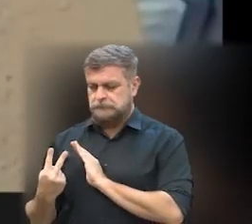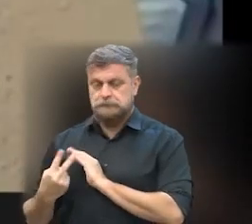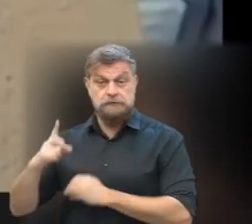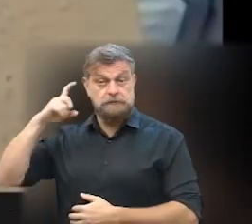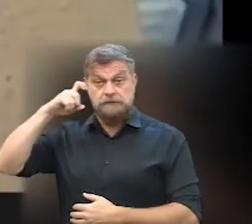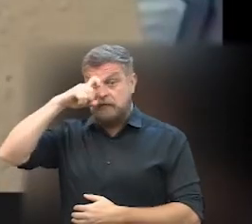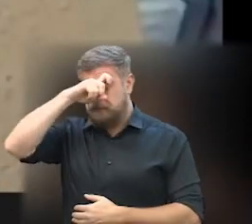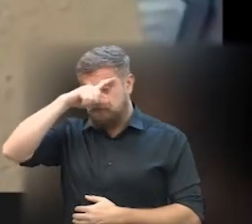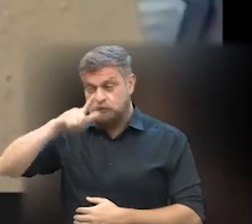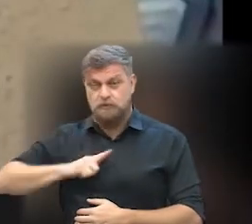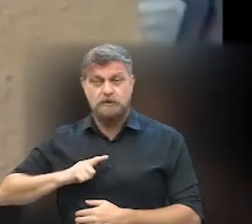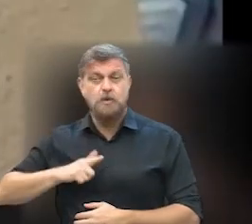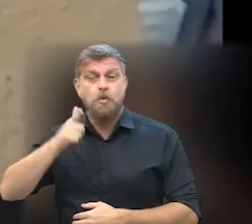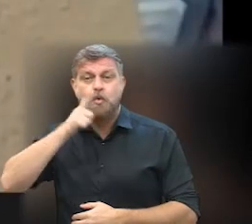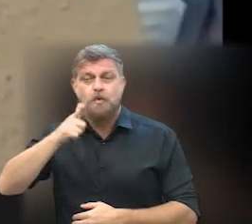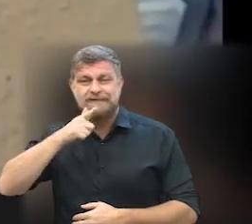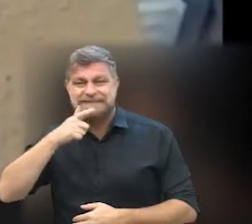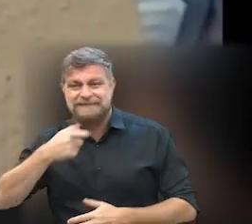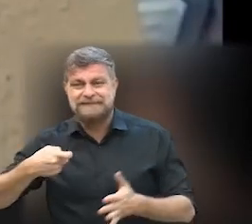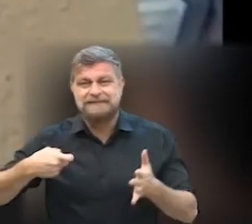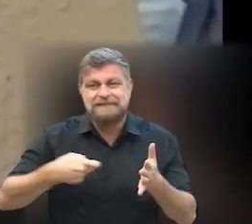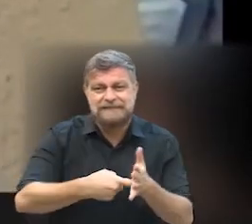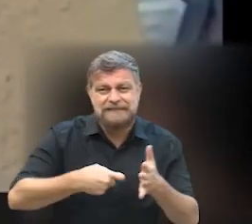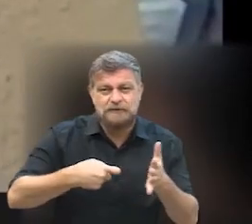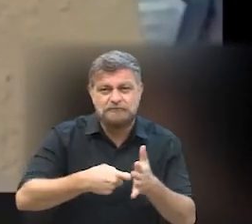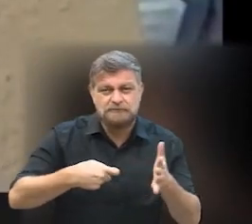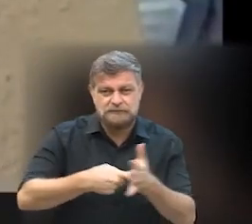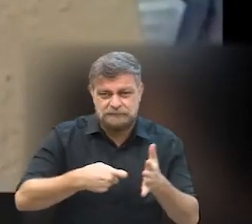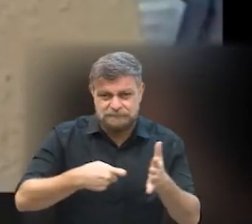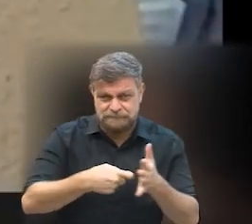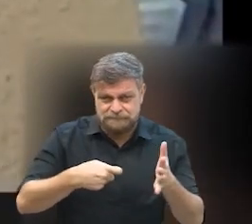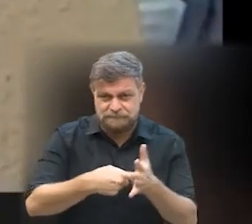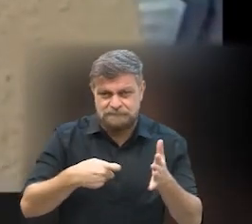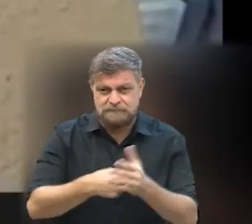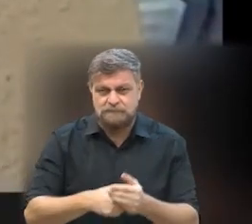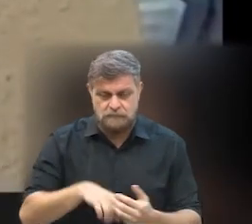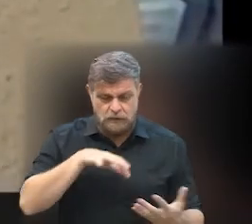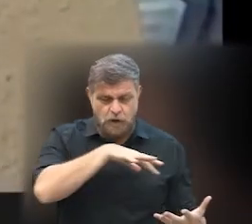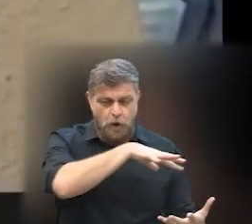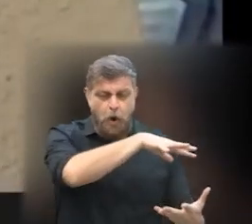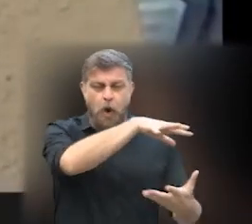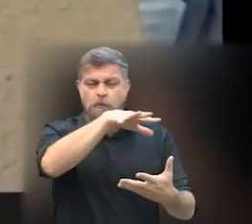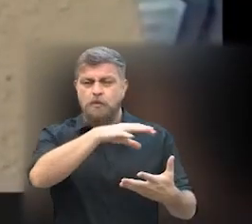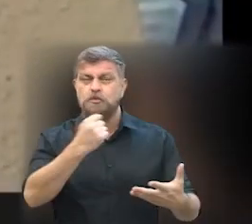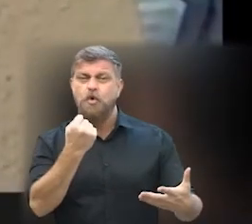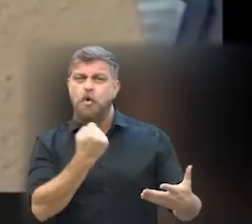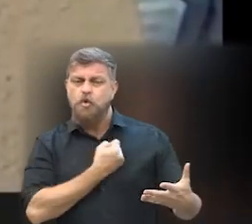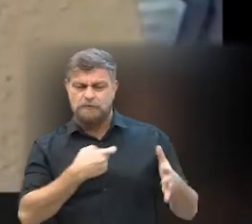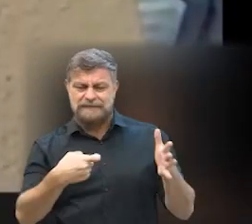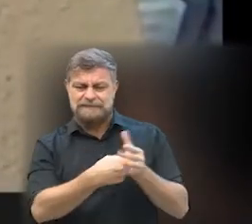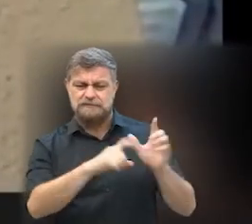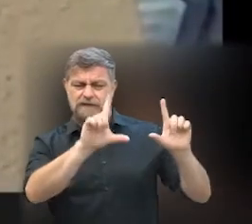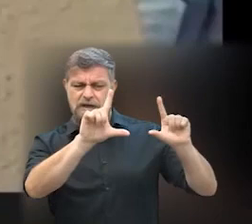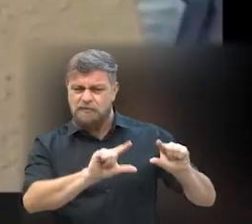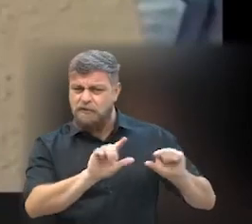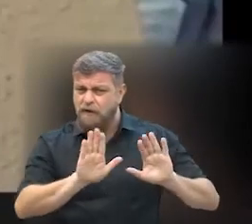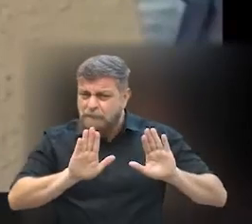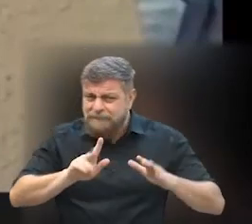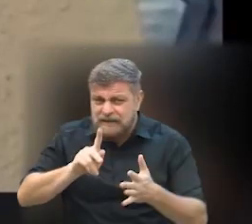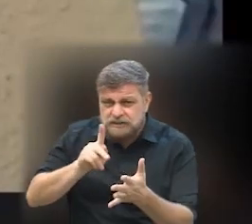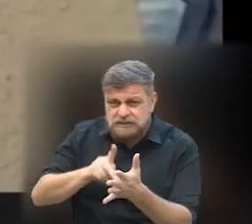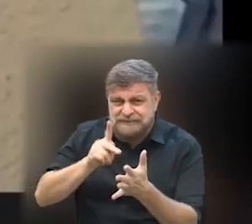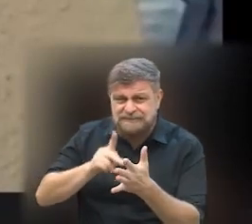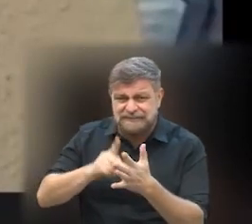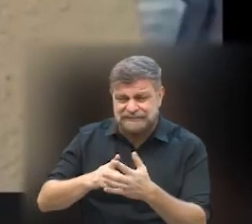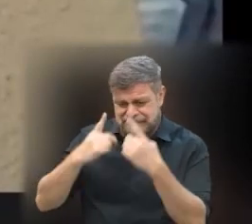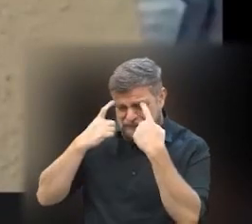agressores, e isso dificulta que a gente consiga realizar as denúncias. Então, em todo mundo, observou que o número de denúncias caiu, mas o número